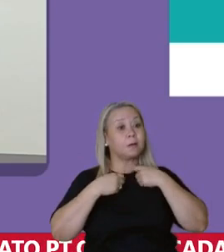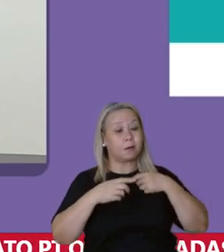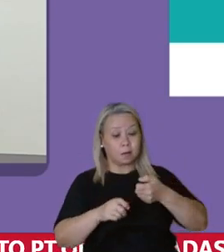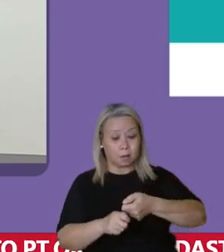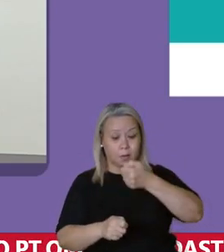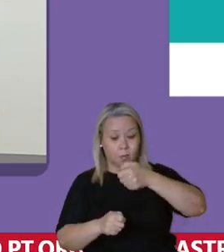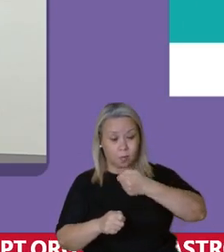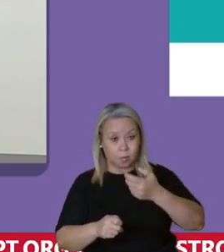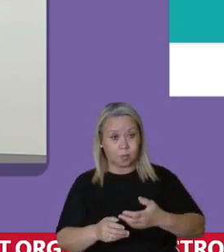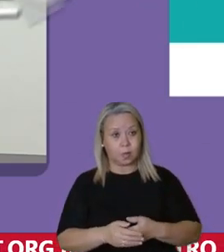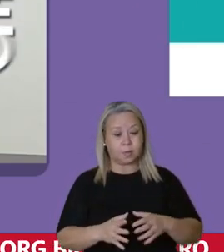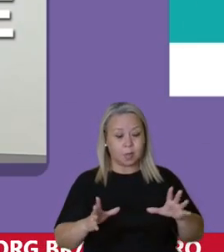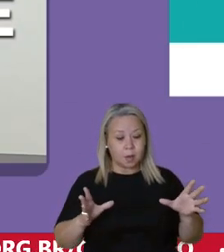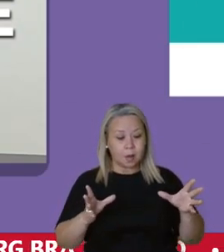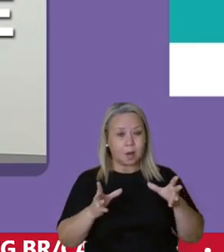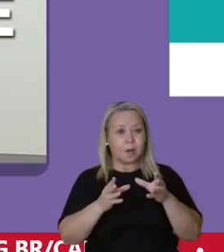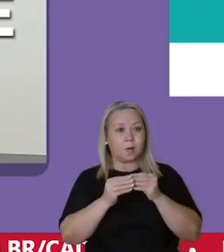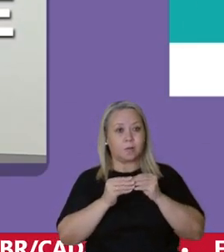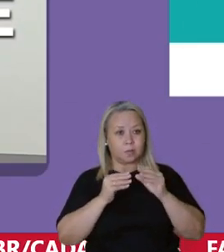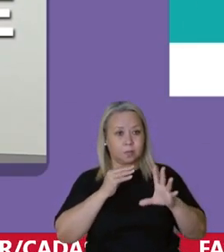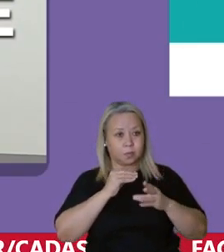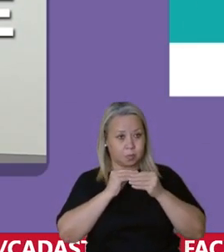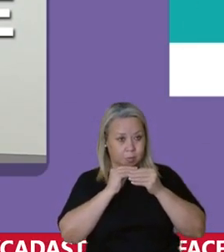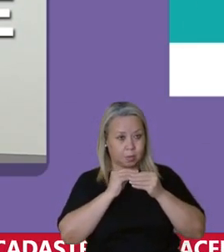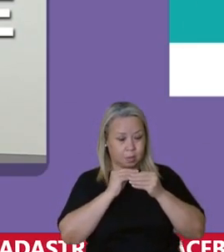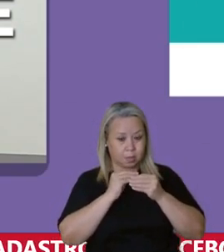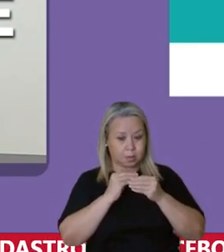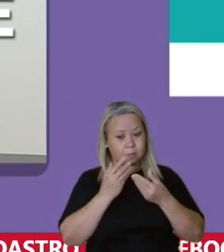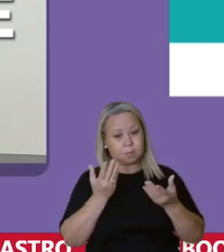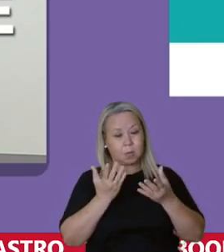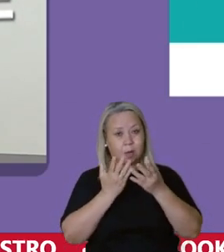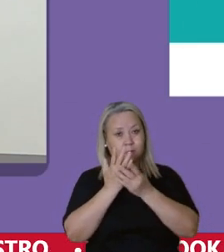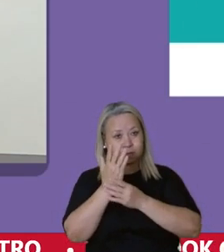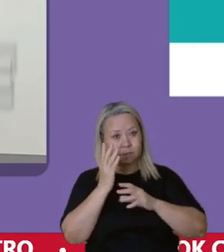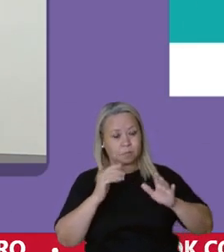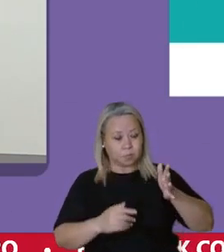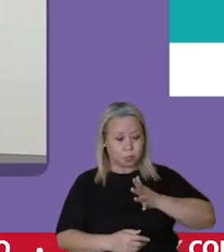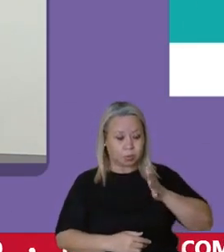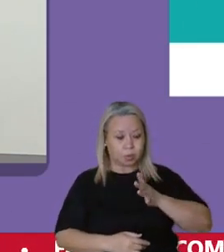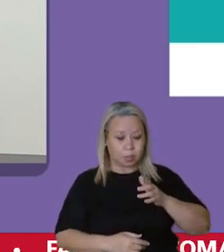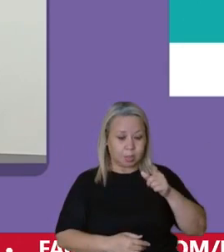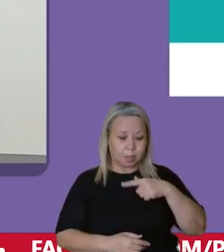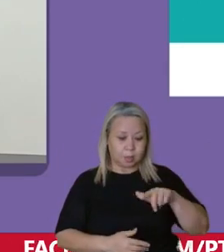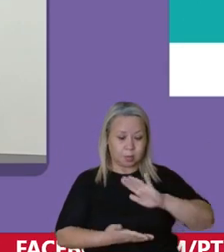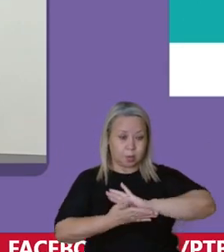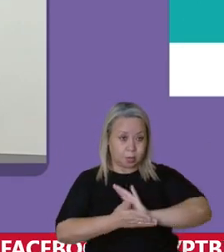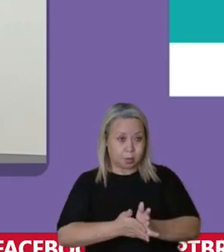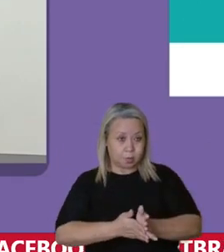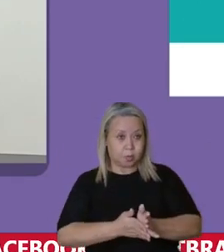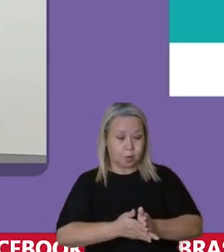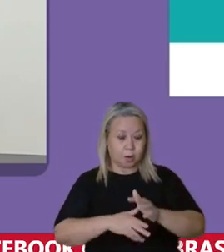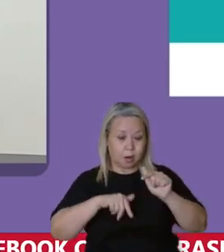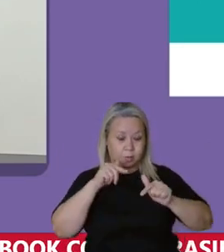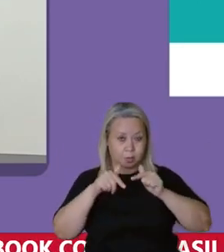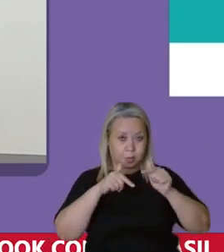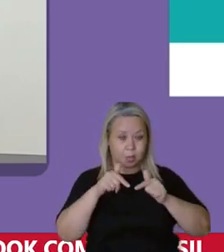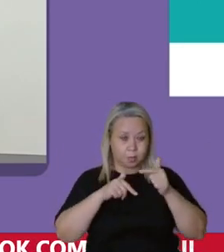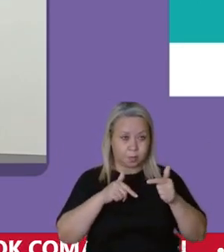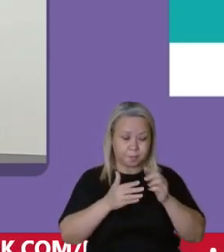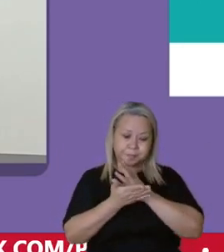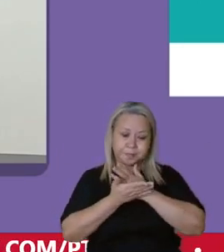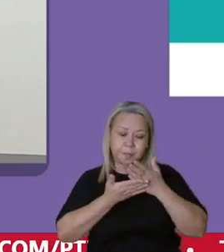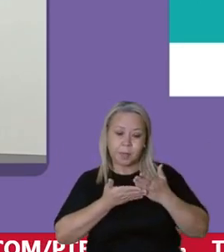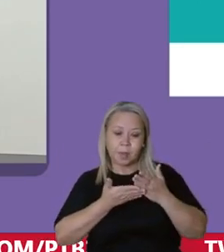seja, concentração de riqueza na mão de poucos por meio da exploração da classe trabalhadora. E a partir do momento que